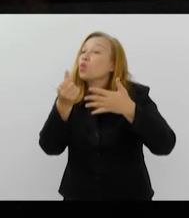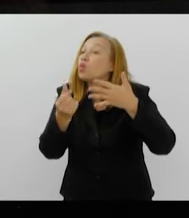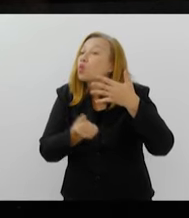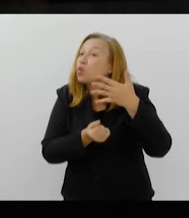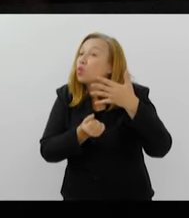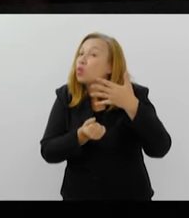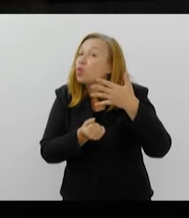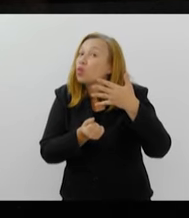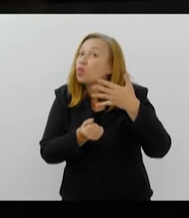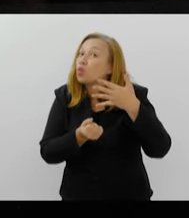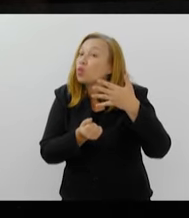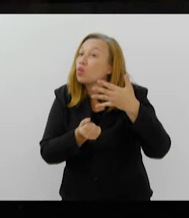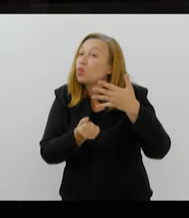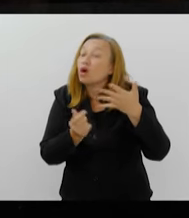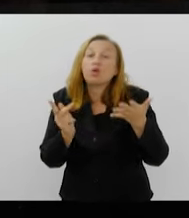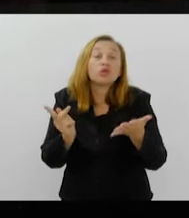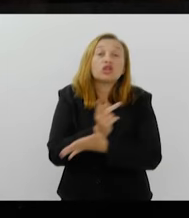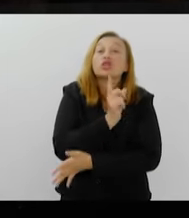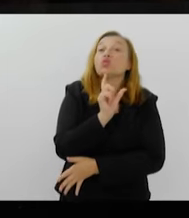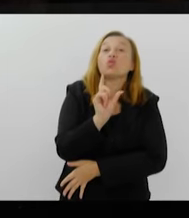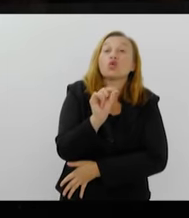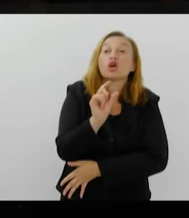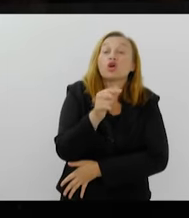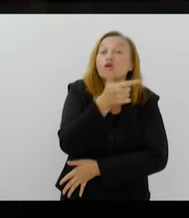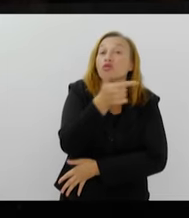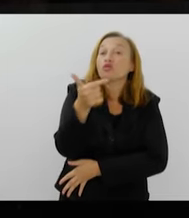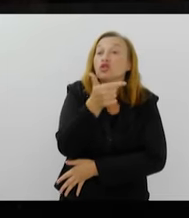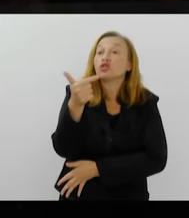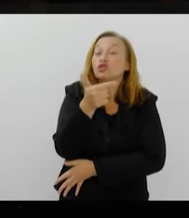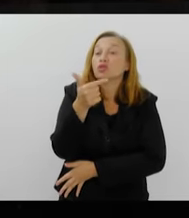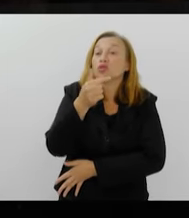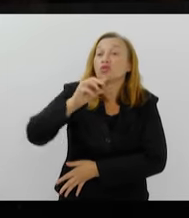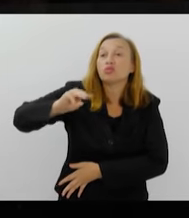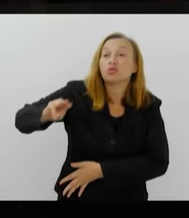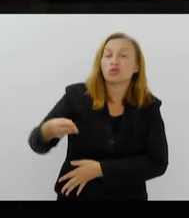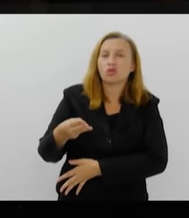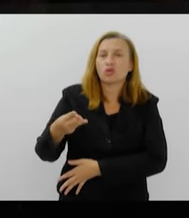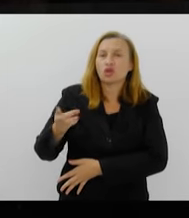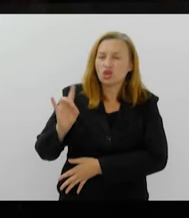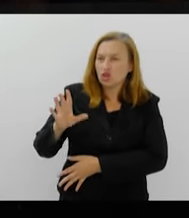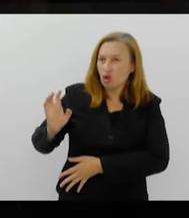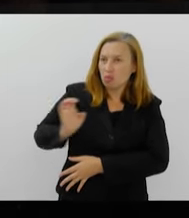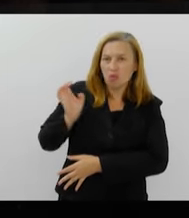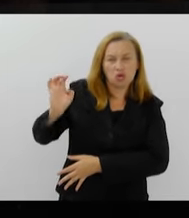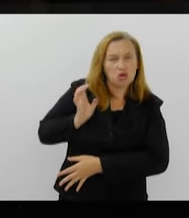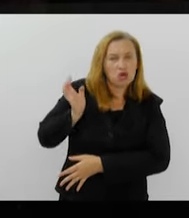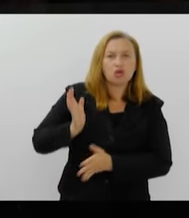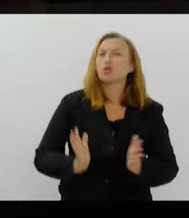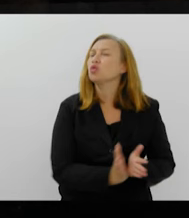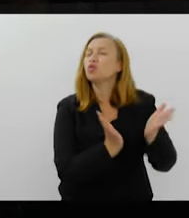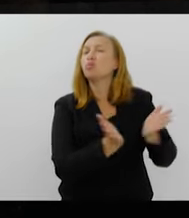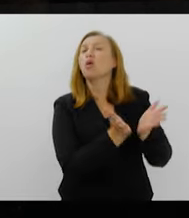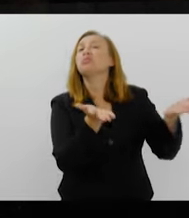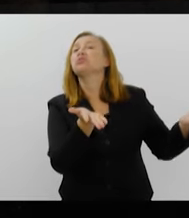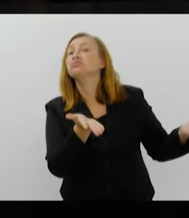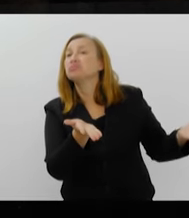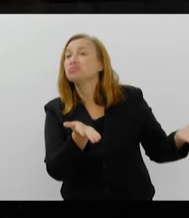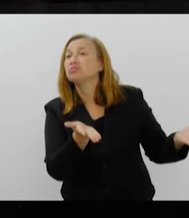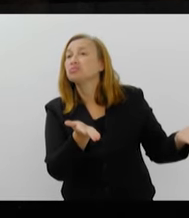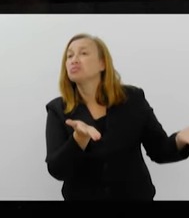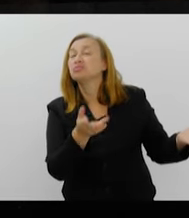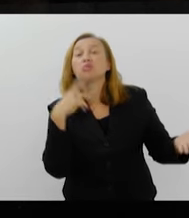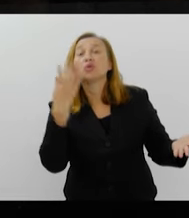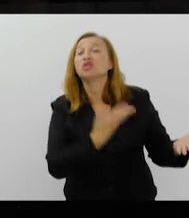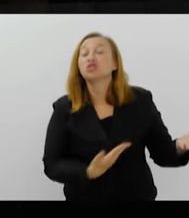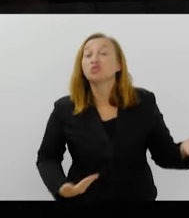22 bilhões? Benefício para os ricos e os mais ricos, e não para os pobres e não para as políticas